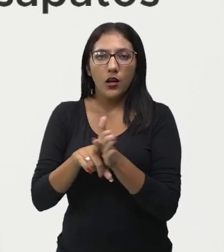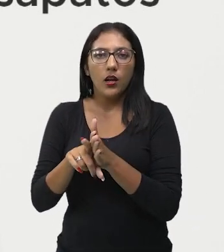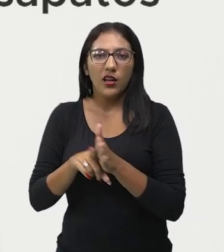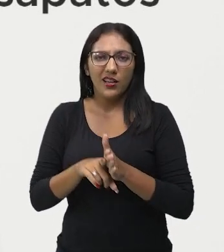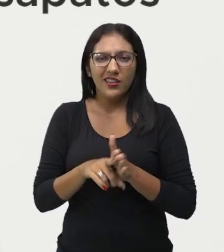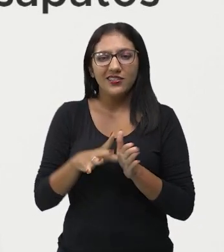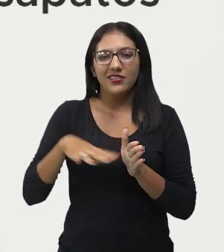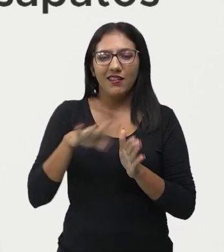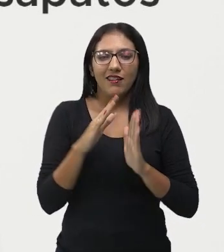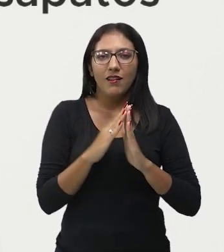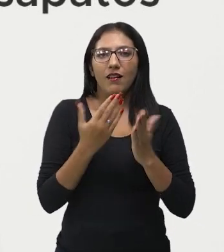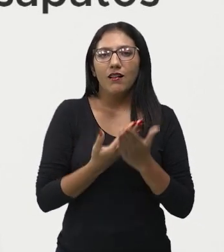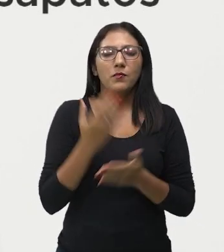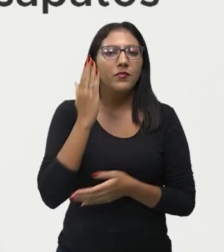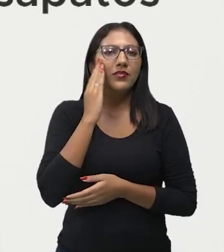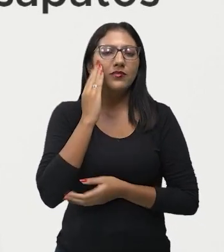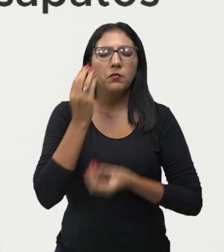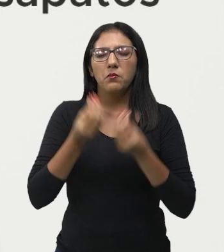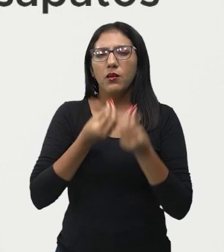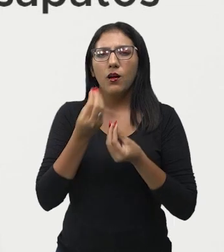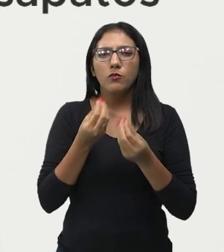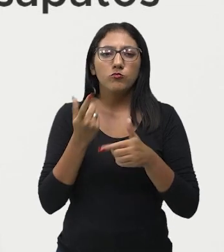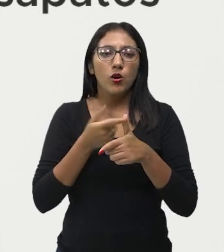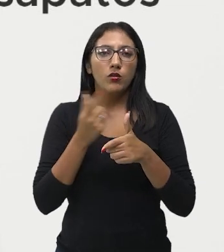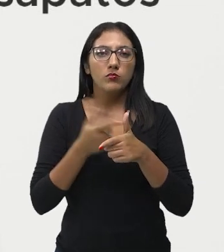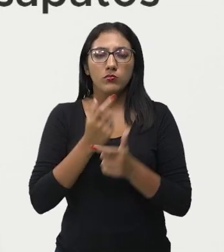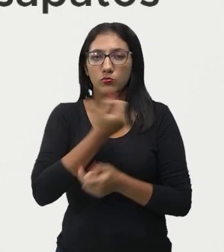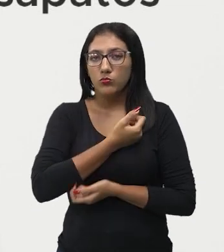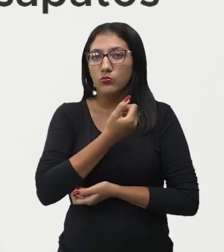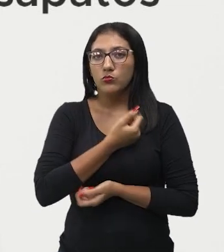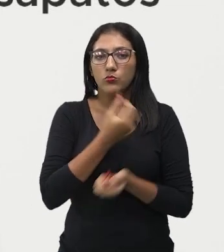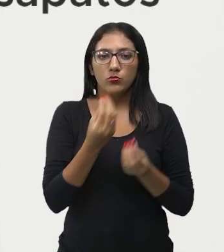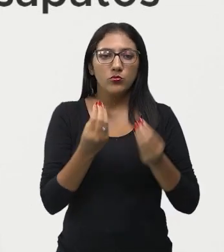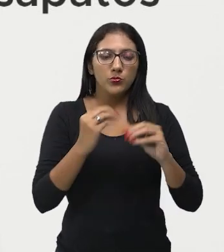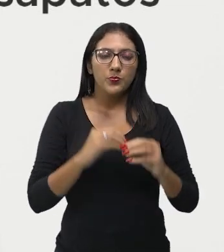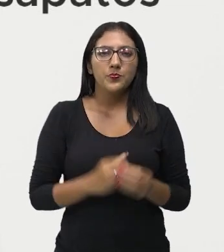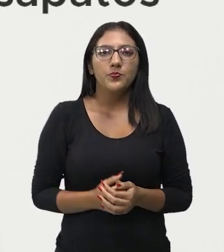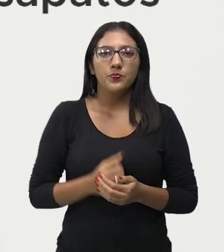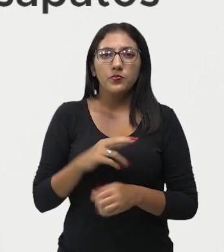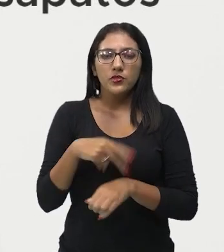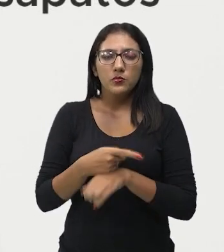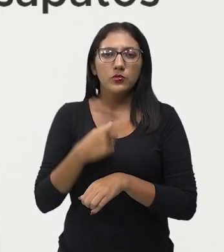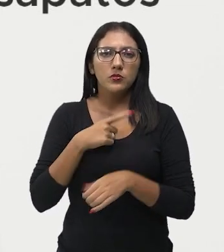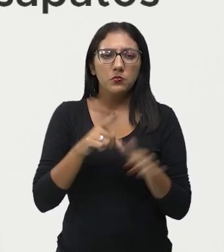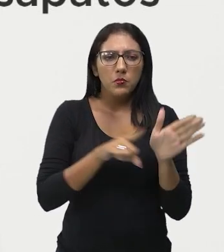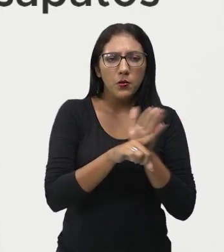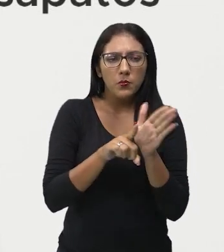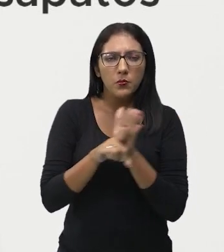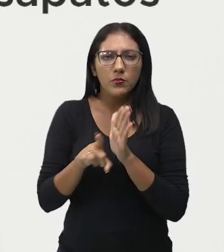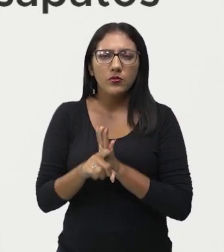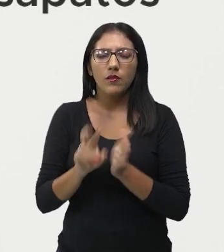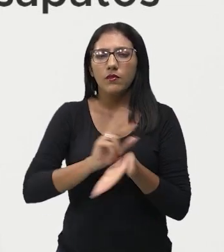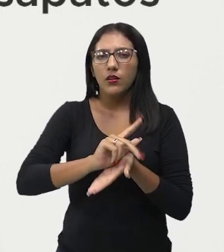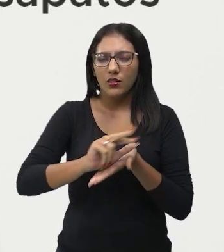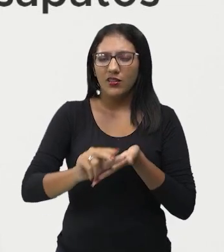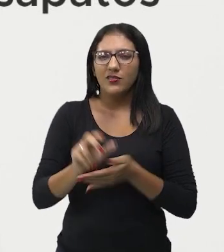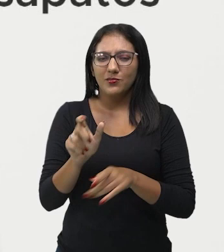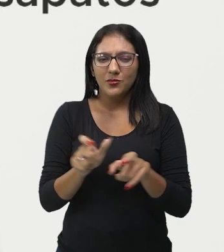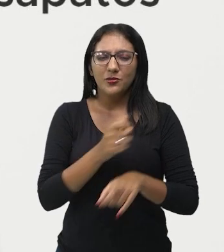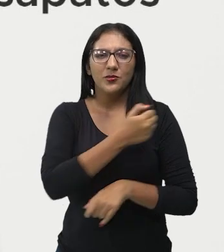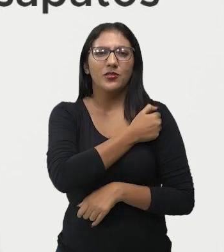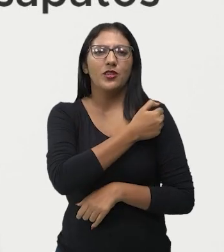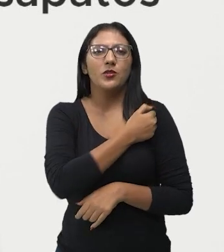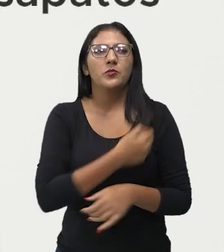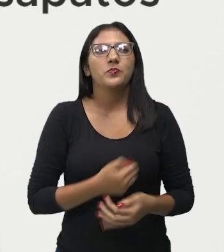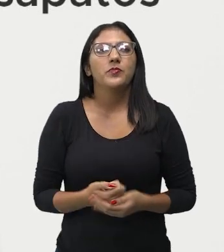na sua escola para saber o número de sapatos dos seus colegas, tá legal? E aí ela foi entrevistar lá vários alunos, né? E só que